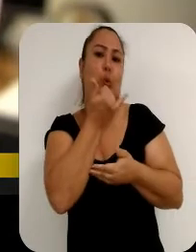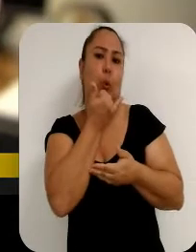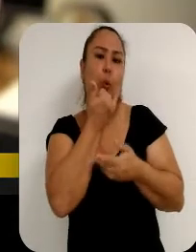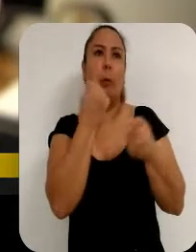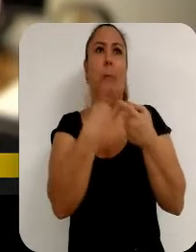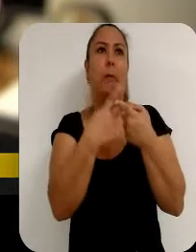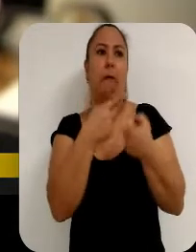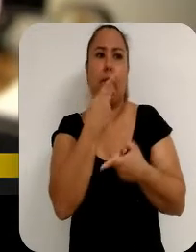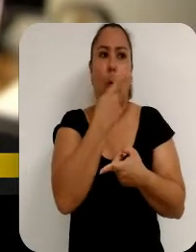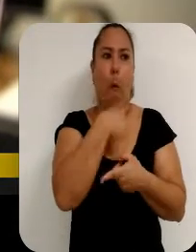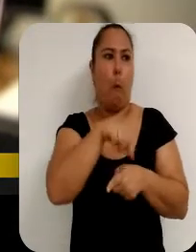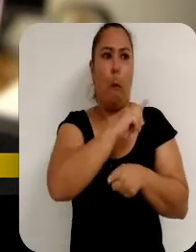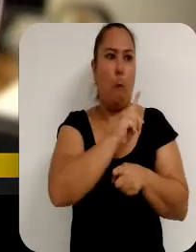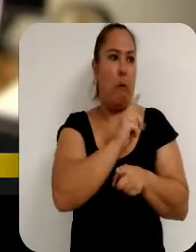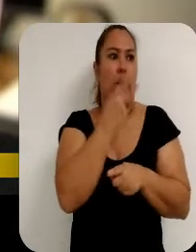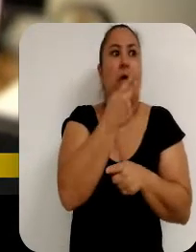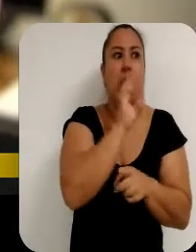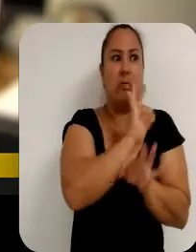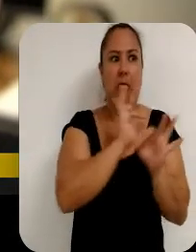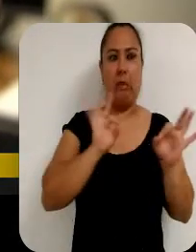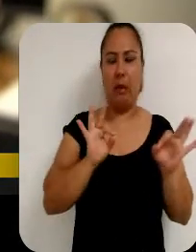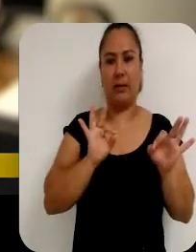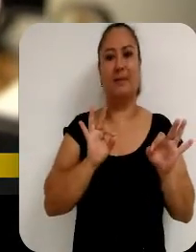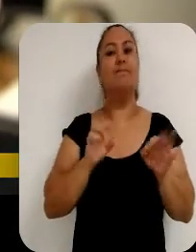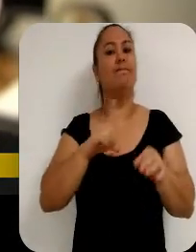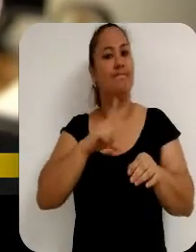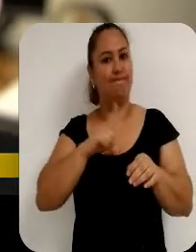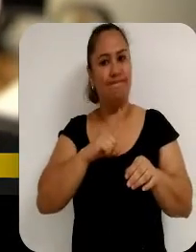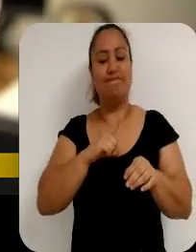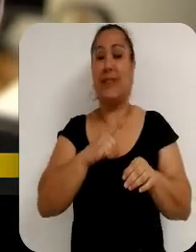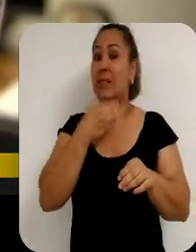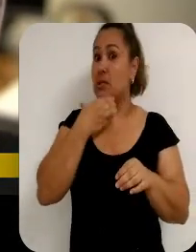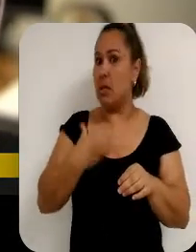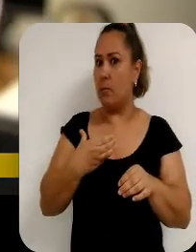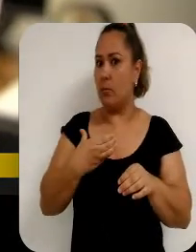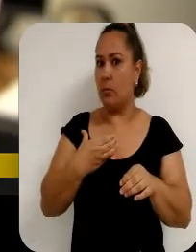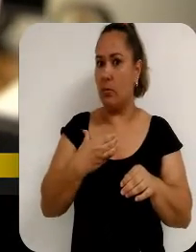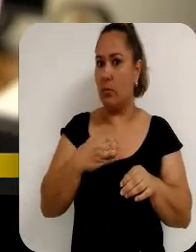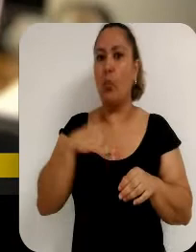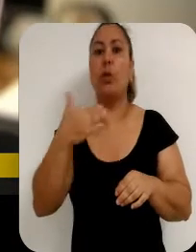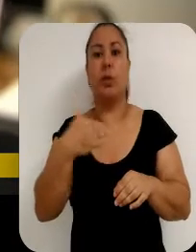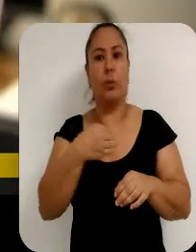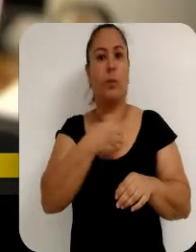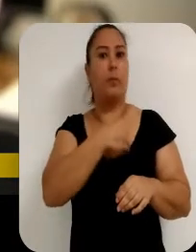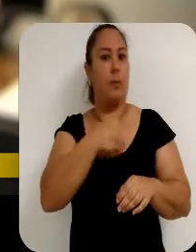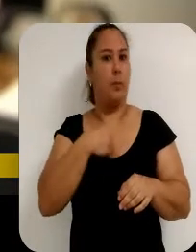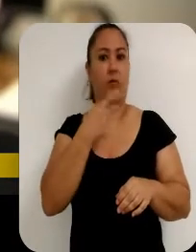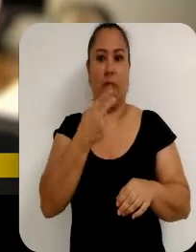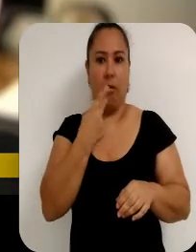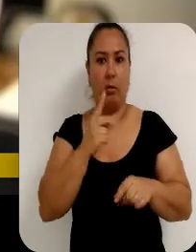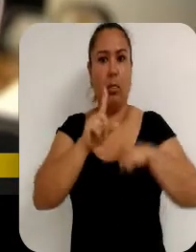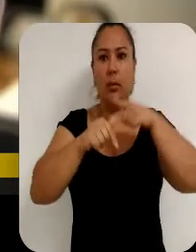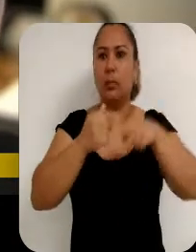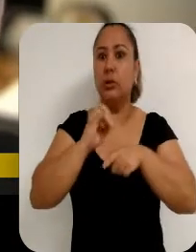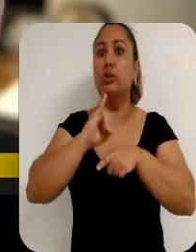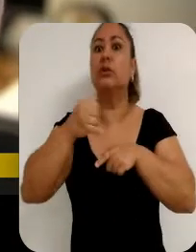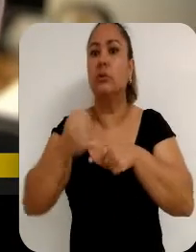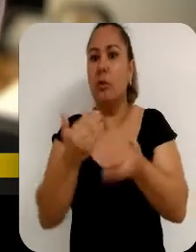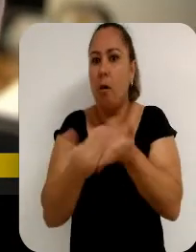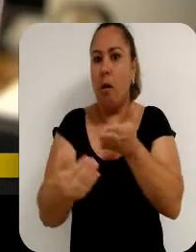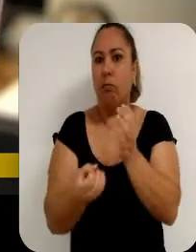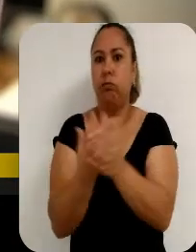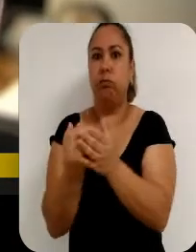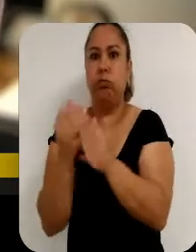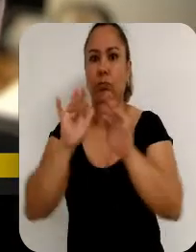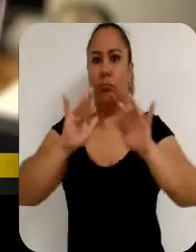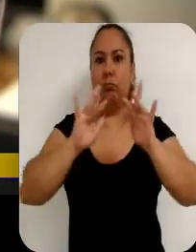janeiro e o país parou. Pode parecer relapso, pode parecer que demora e pode ter uma série de críticas